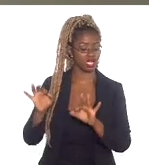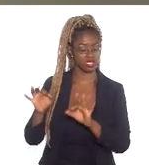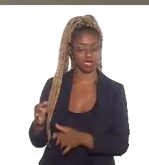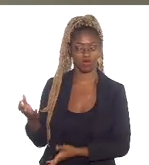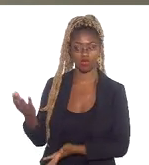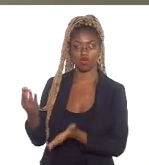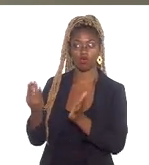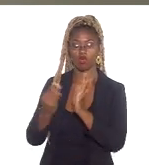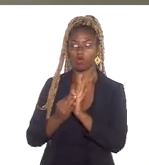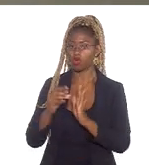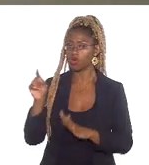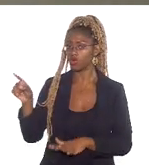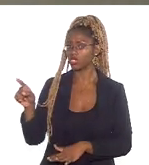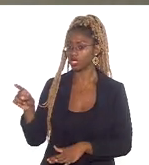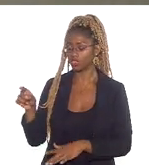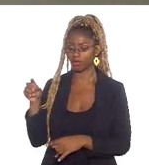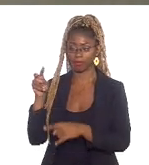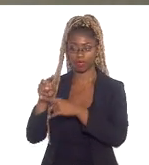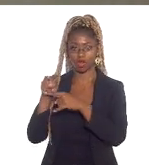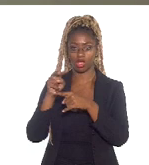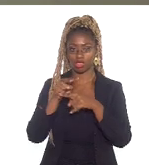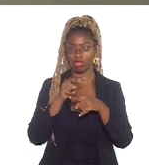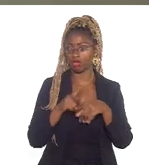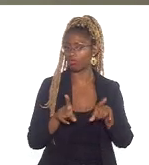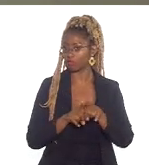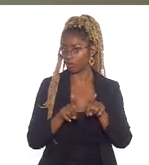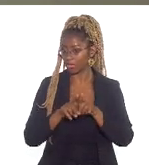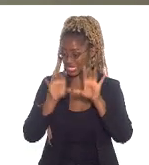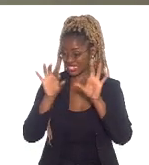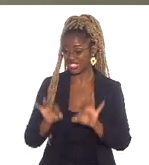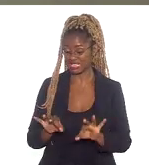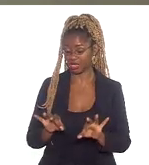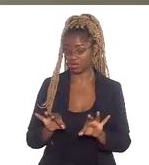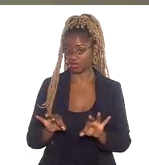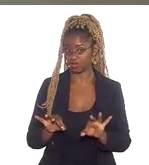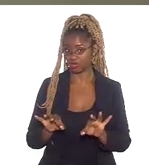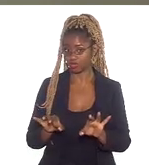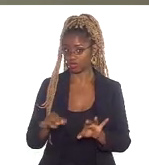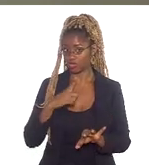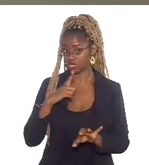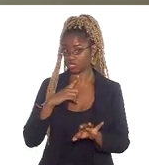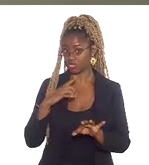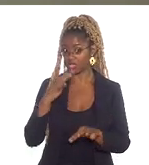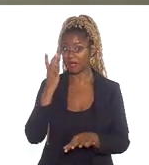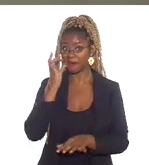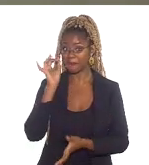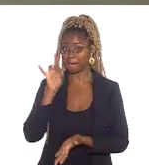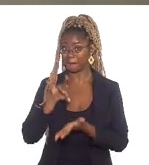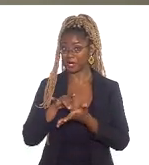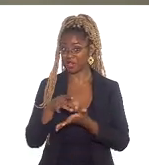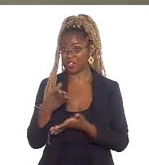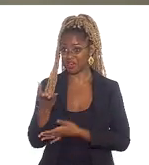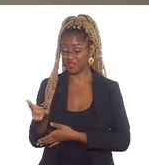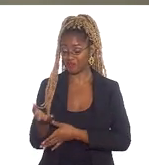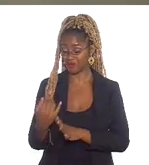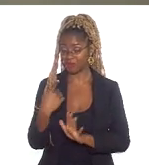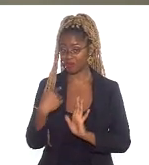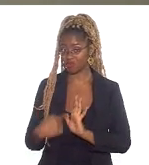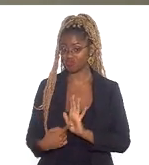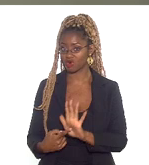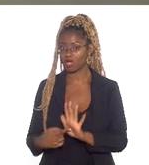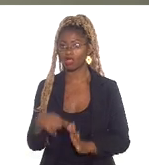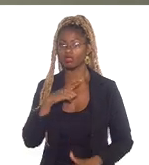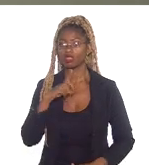produção e comprovados, né? Então eu tenho aí 50% da alocação.